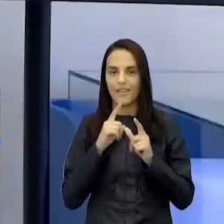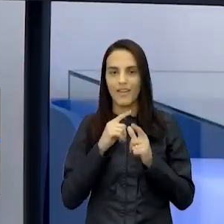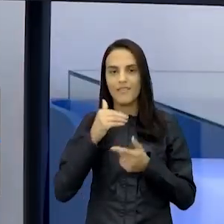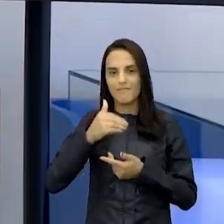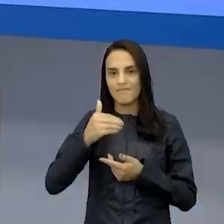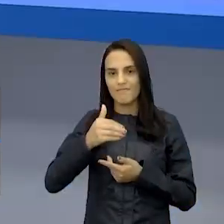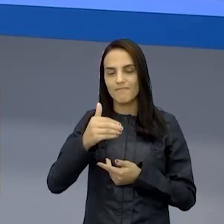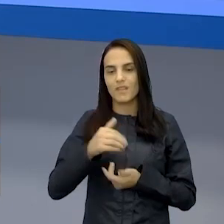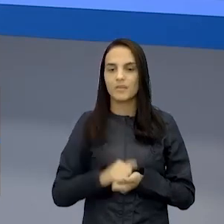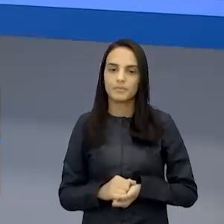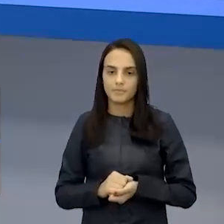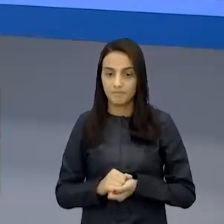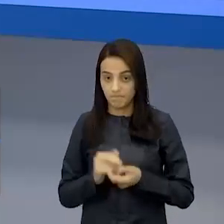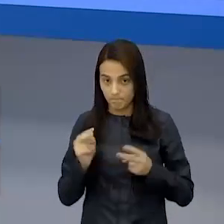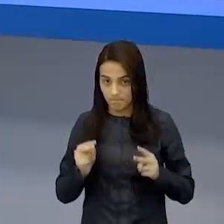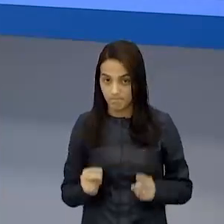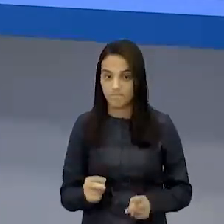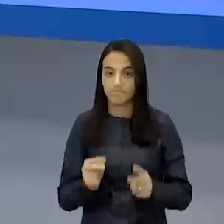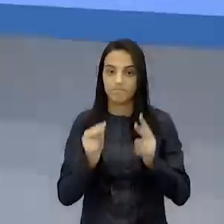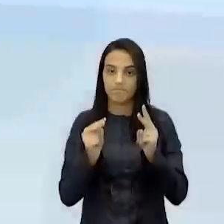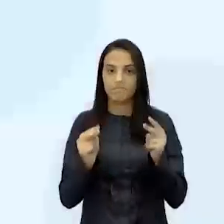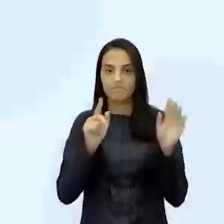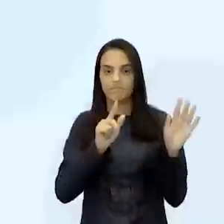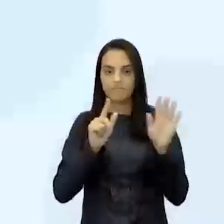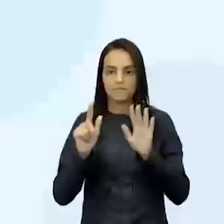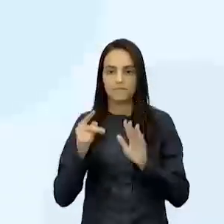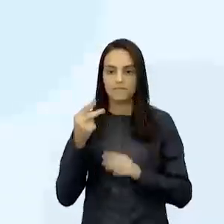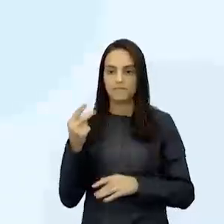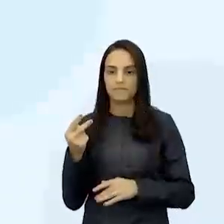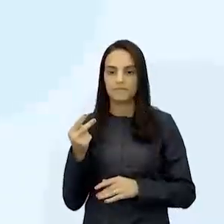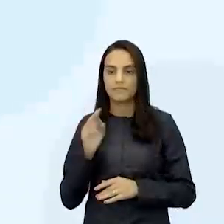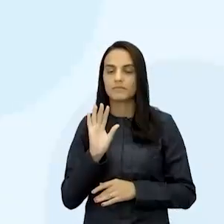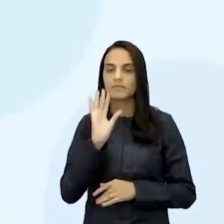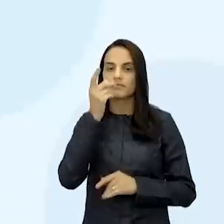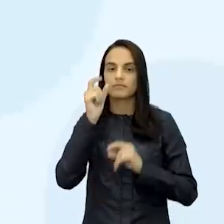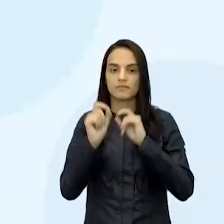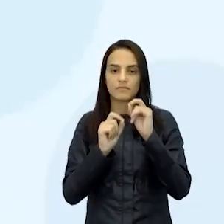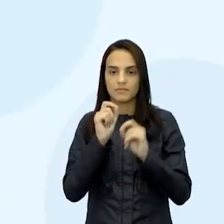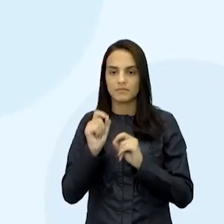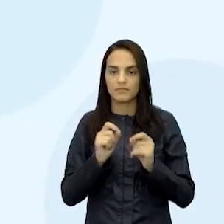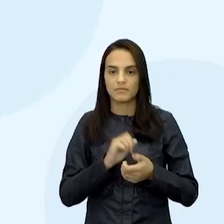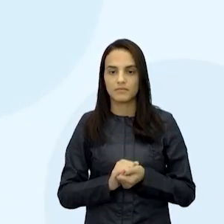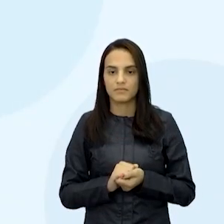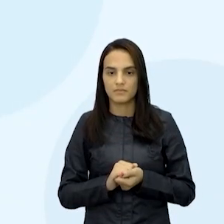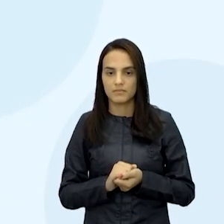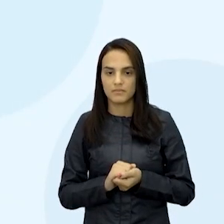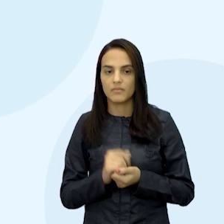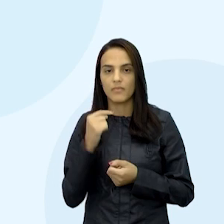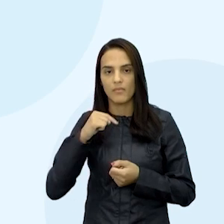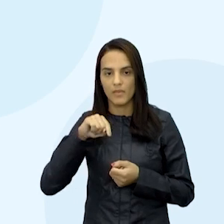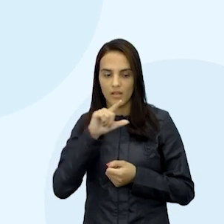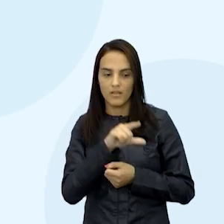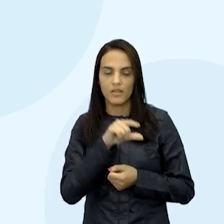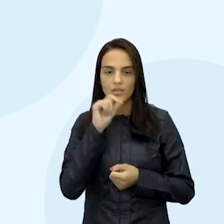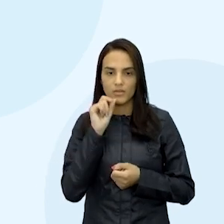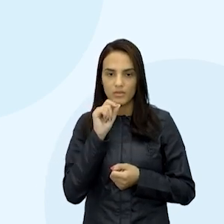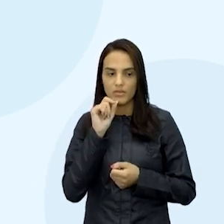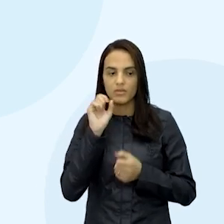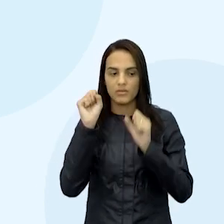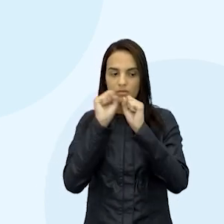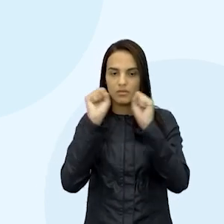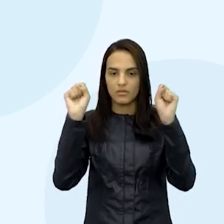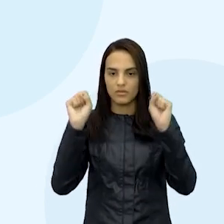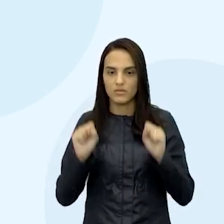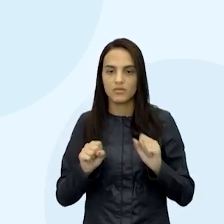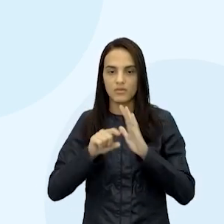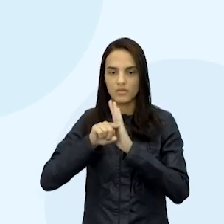Exatamente. Tá bom. Tá bom? Continuando, então, continuamos na semana 2. Exatamente. O que vai acontecer, então, em seguida? E aí a gente vai escolher um sistema para